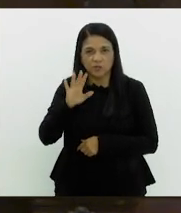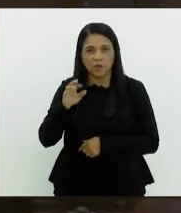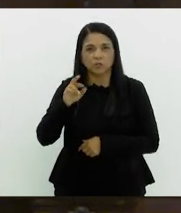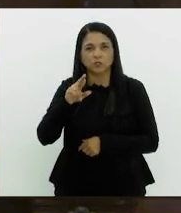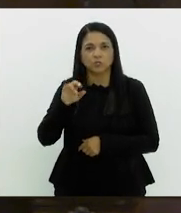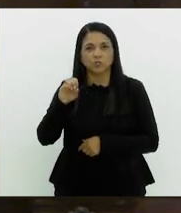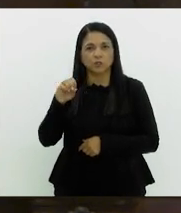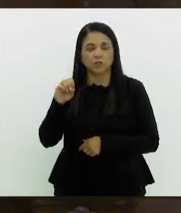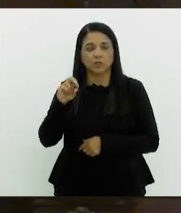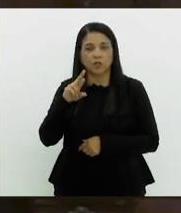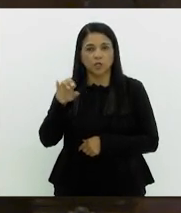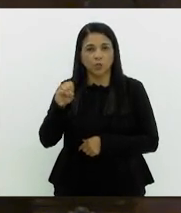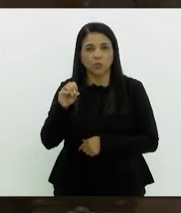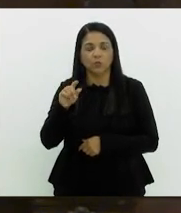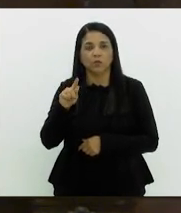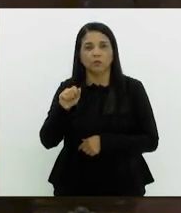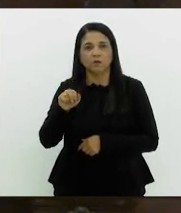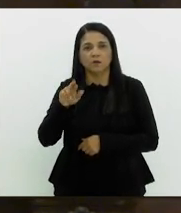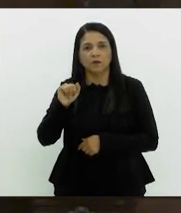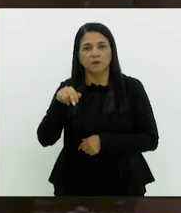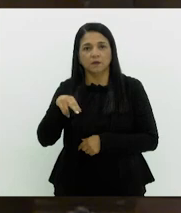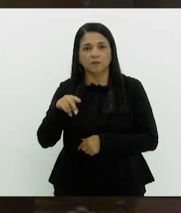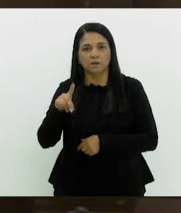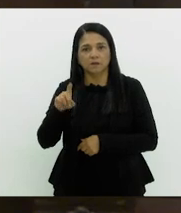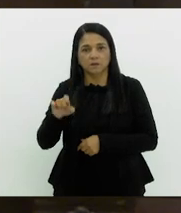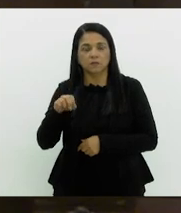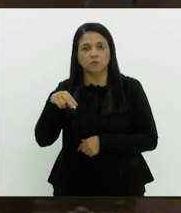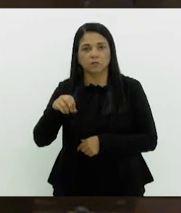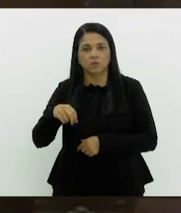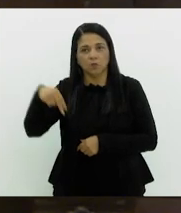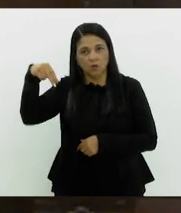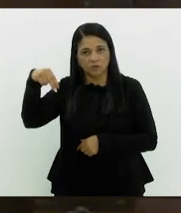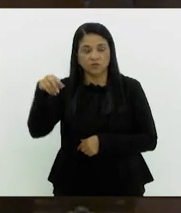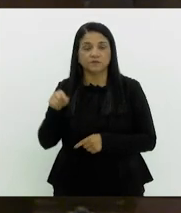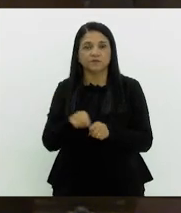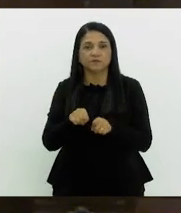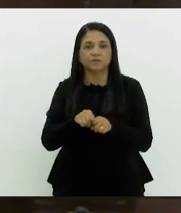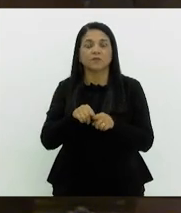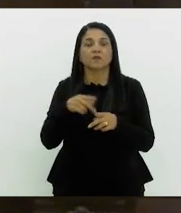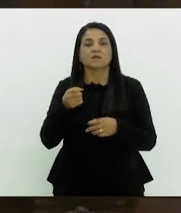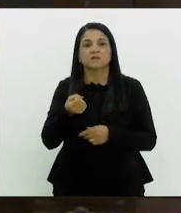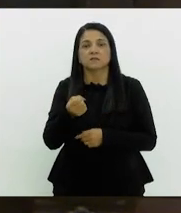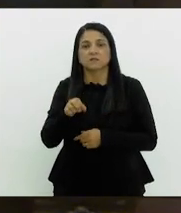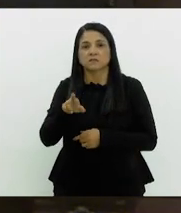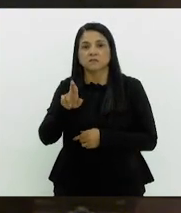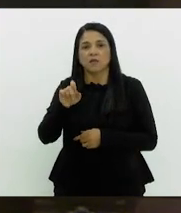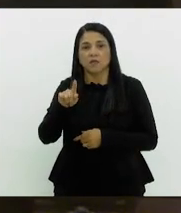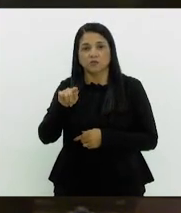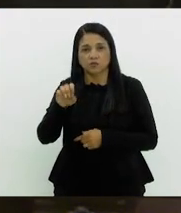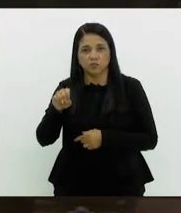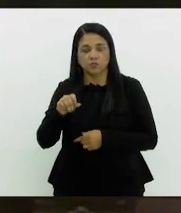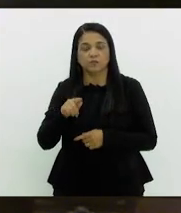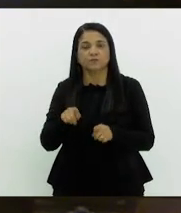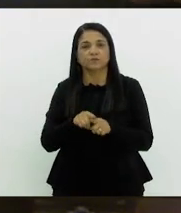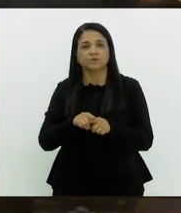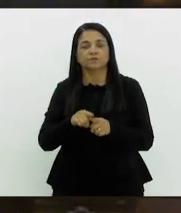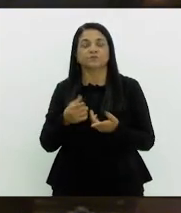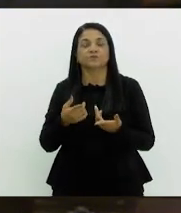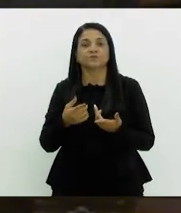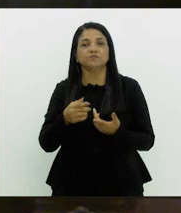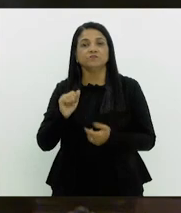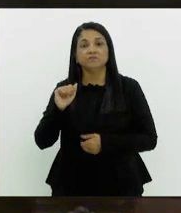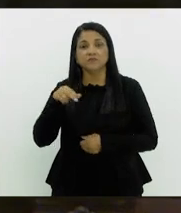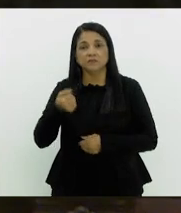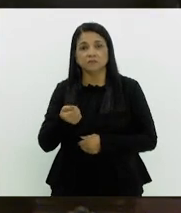do Norte, o senhor César Augusto, chefe da Procuradoria Legislativa do Rio Grande do Norte, a senhora Ana